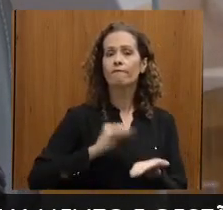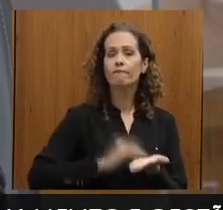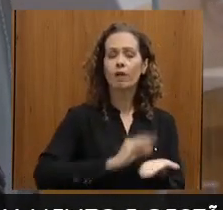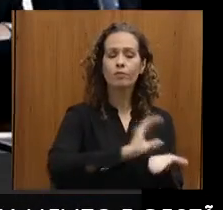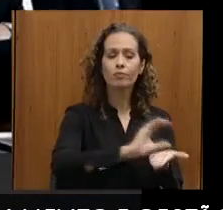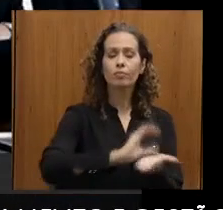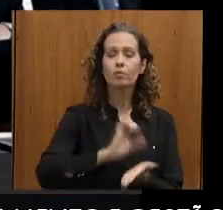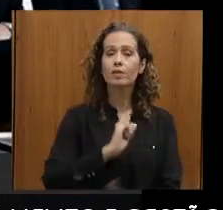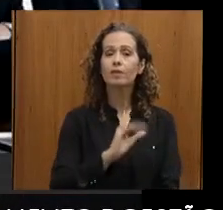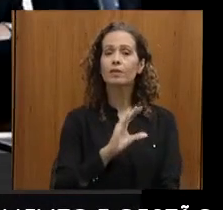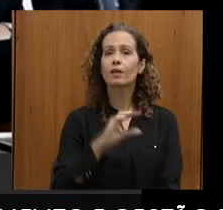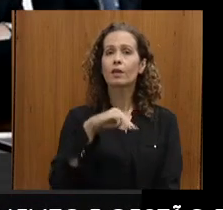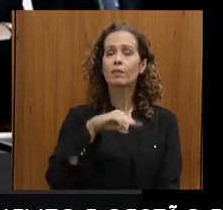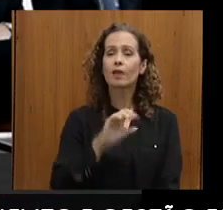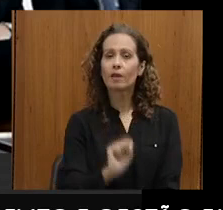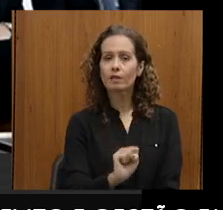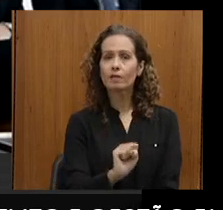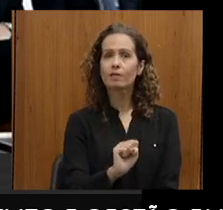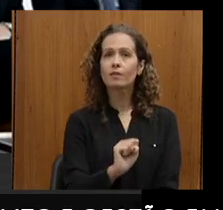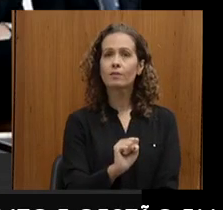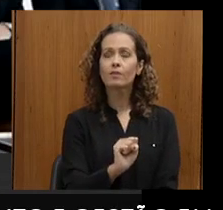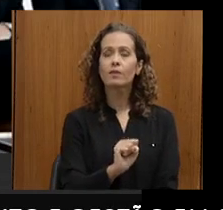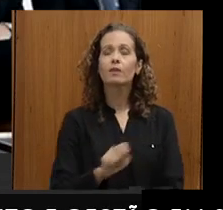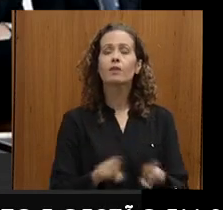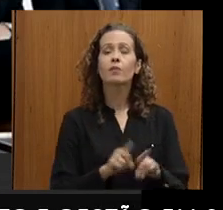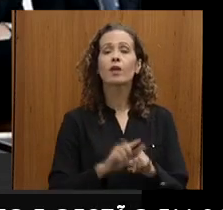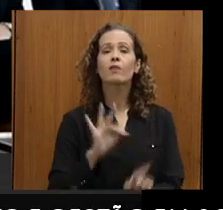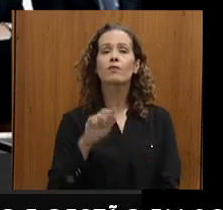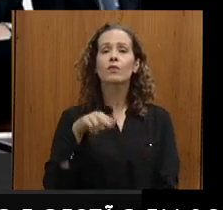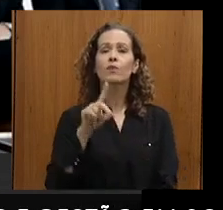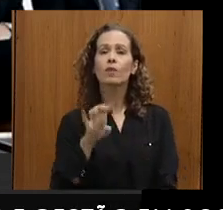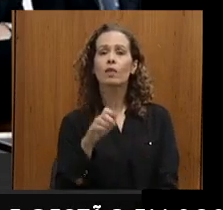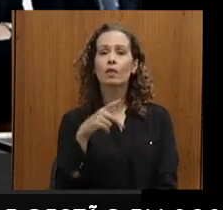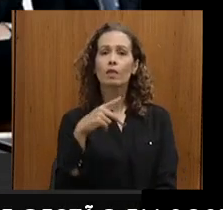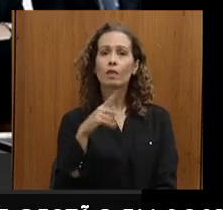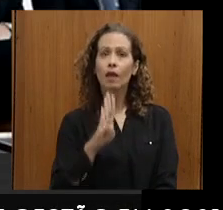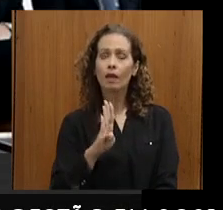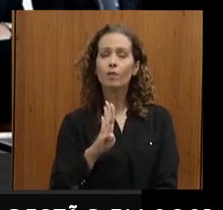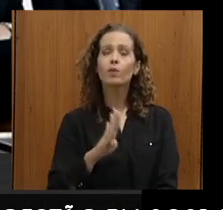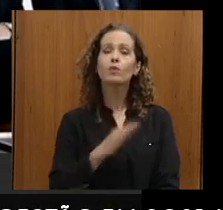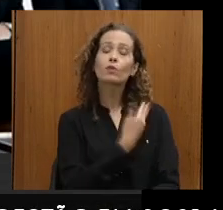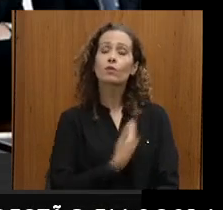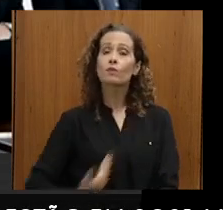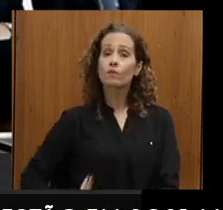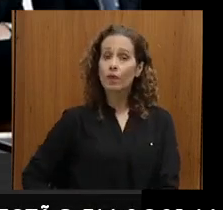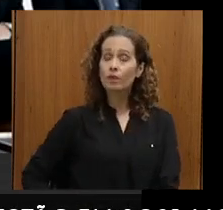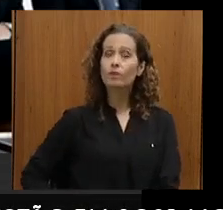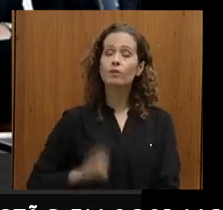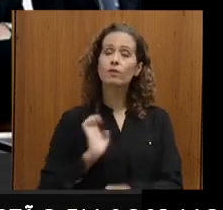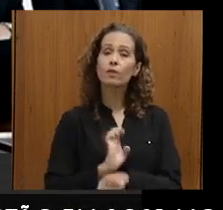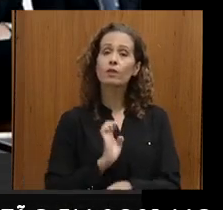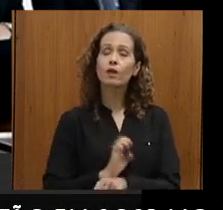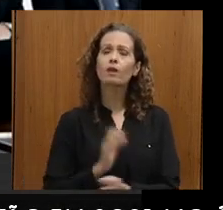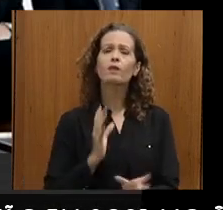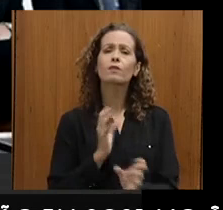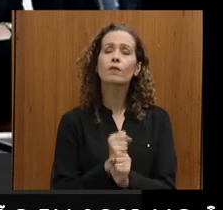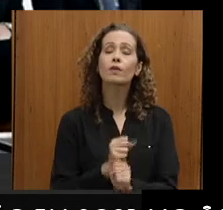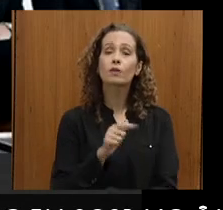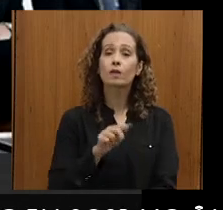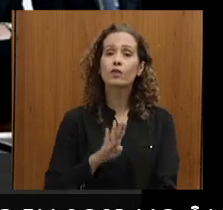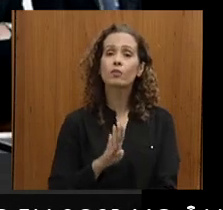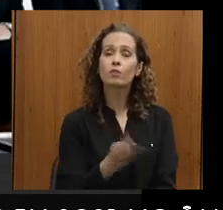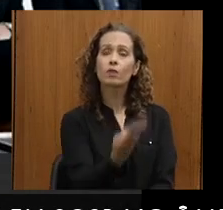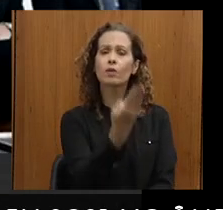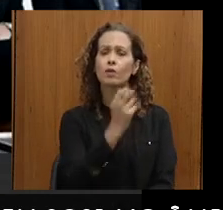ICMS e Fundeb do governo do Estado aos municípios no valor de R 7 bilhões. O acordo foi